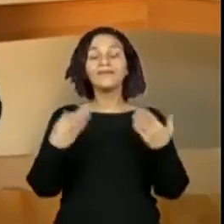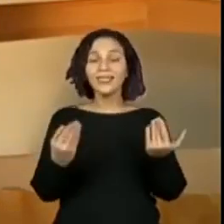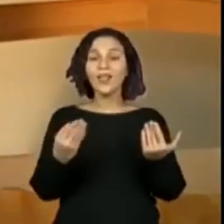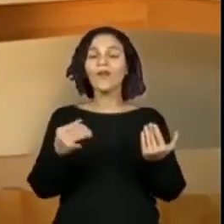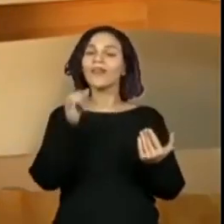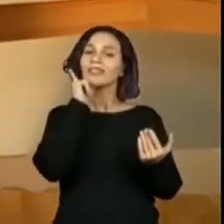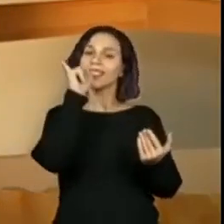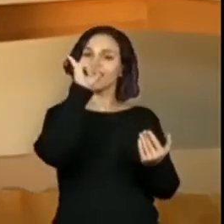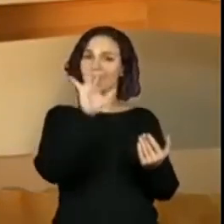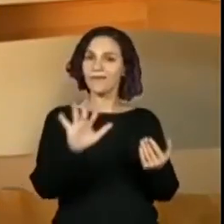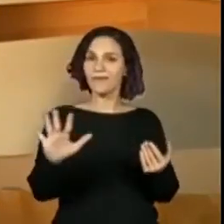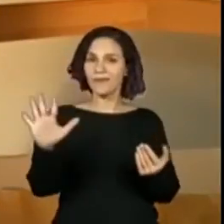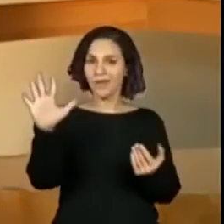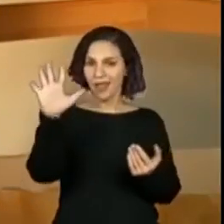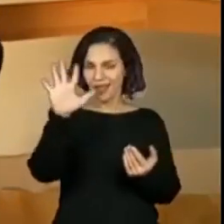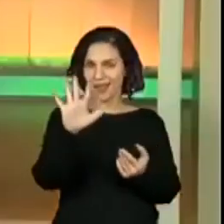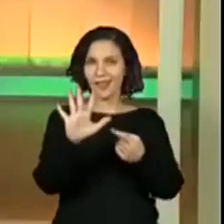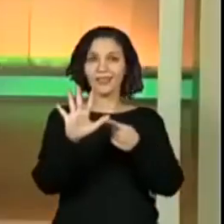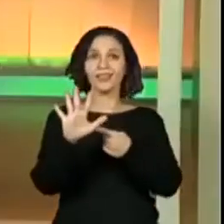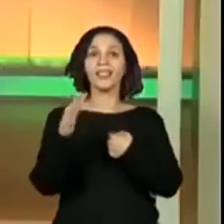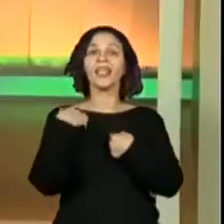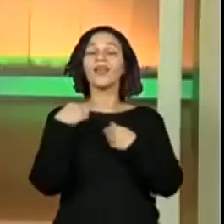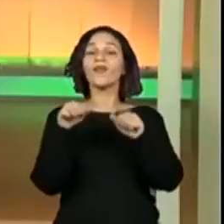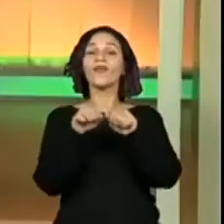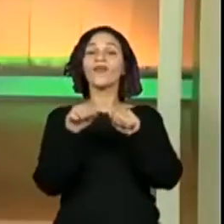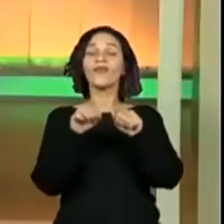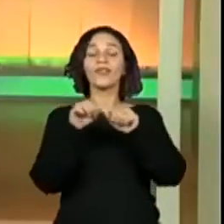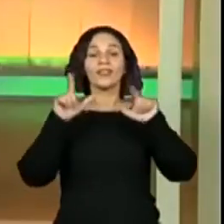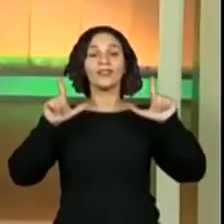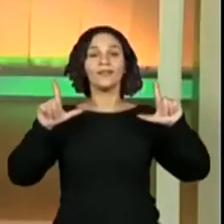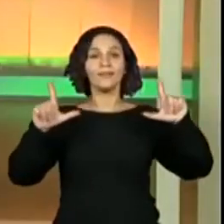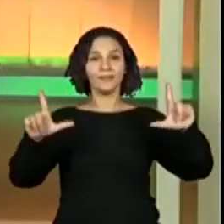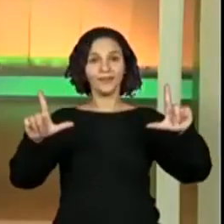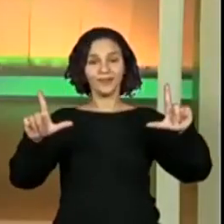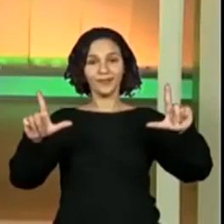ilustrar, eu fiz um cartaz